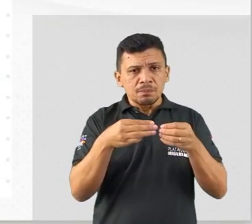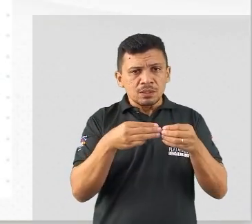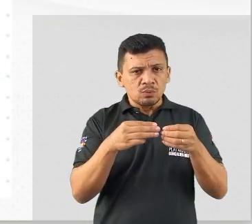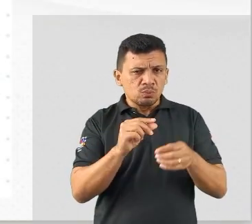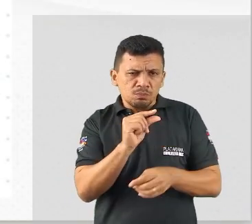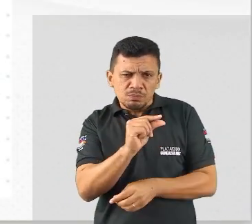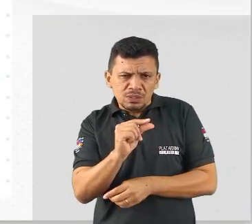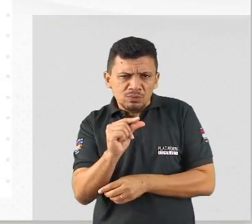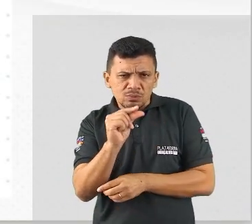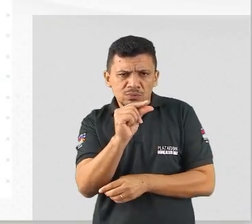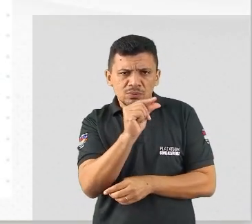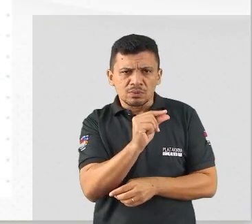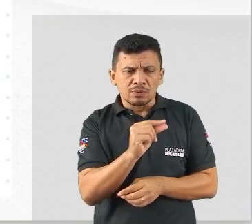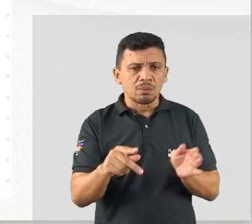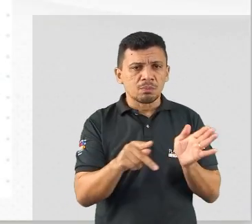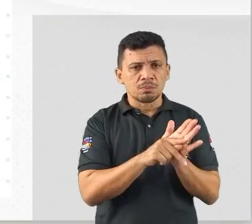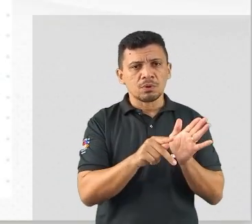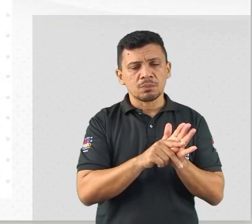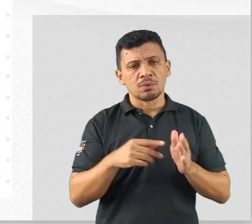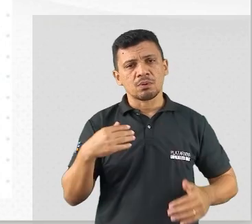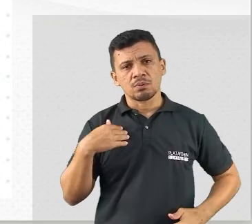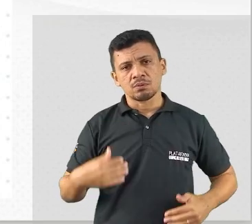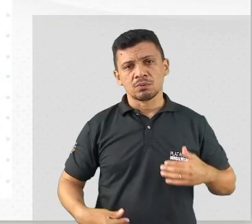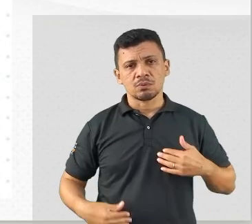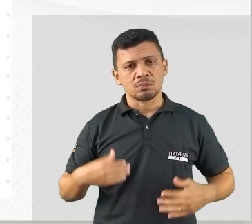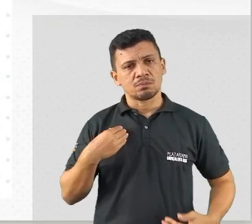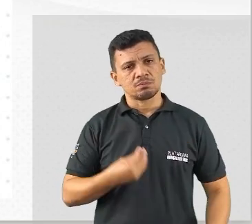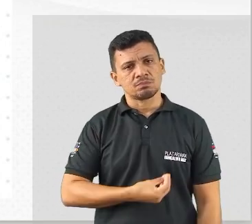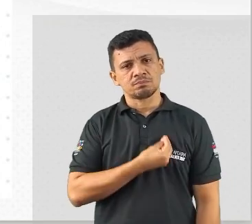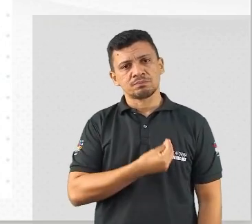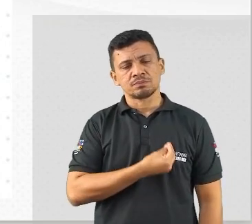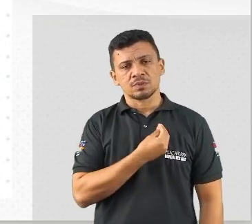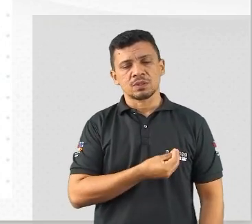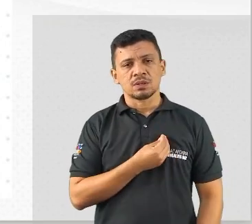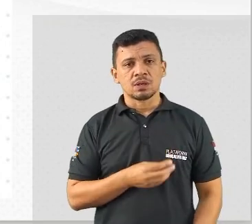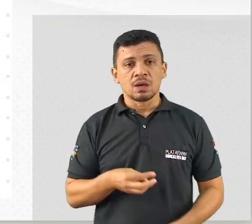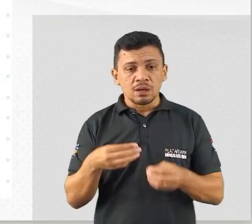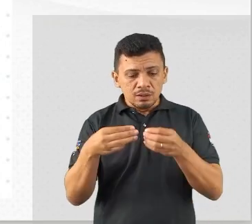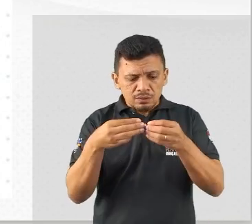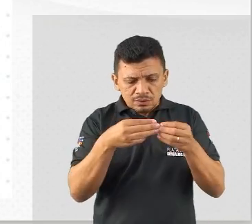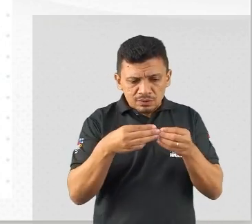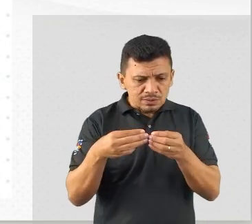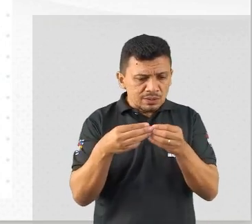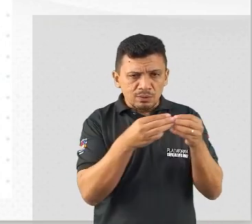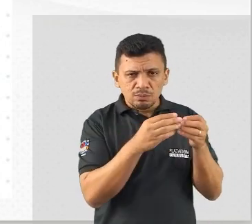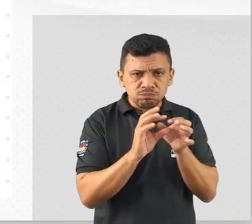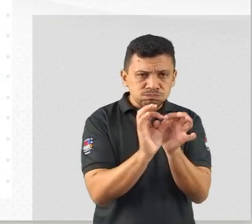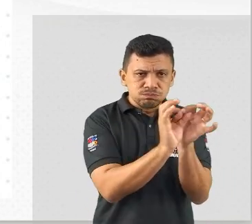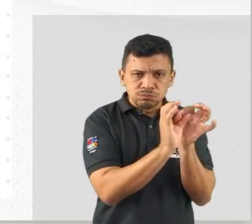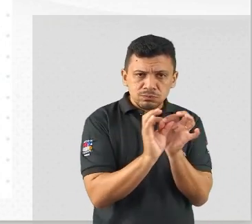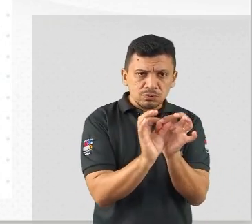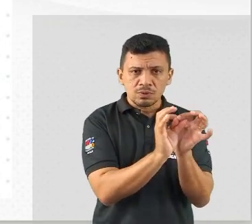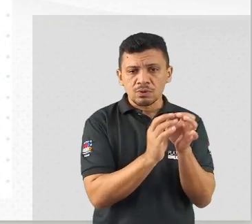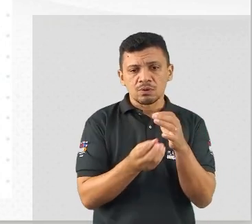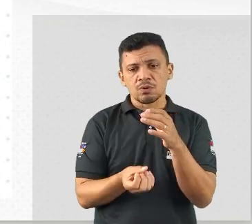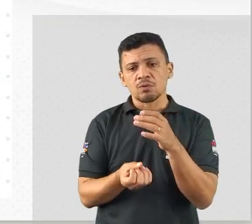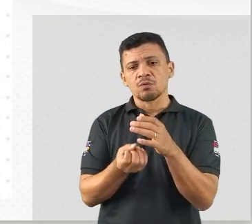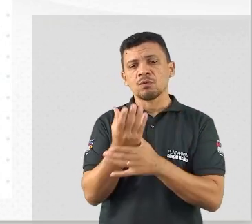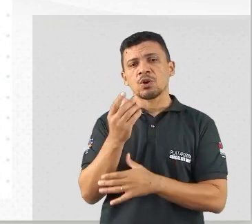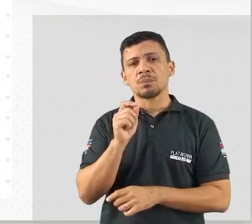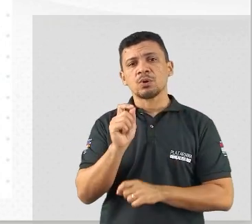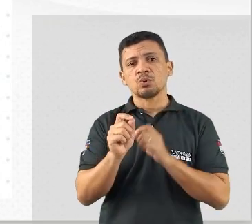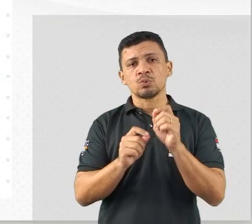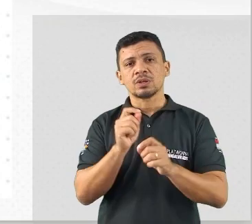que compõe os seres vivos. E a união dessas células, a união de várias células juntas, forma, então,